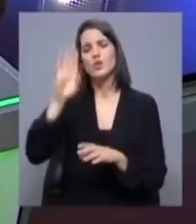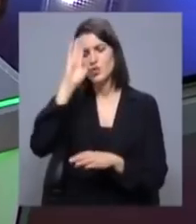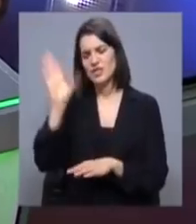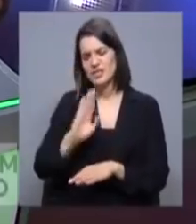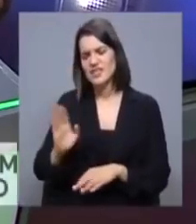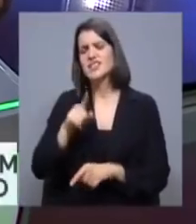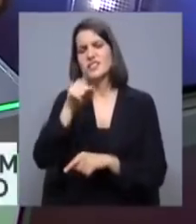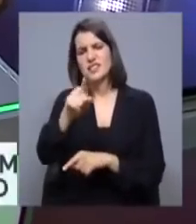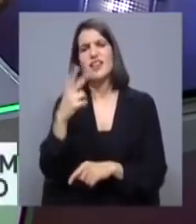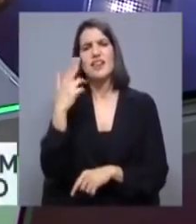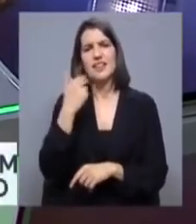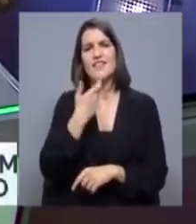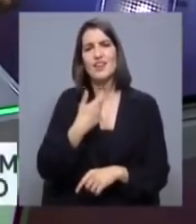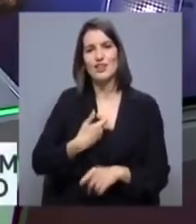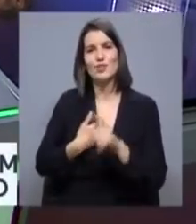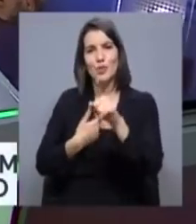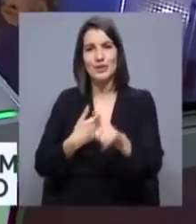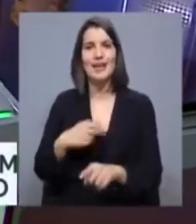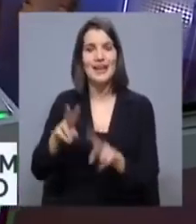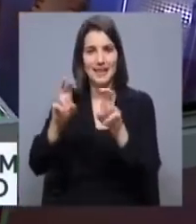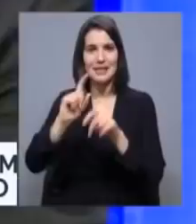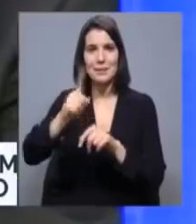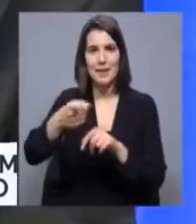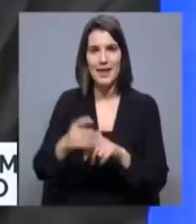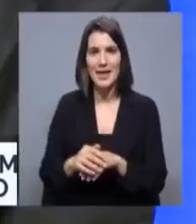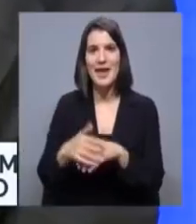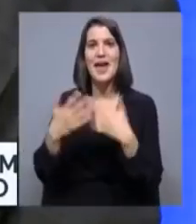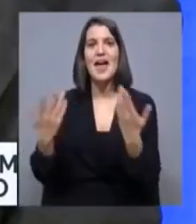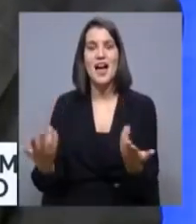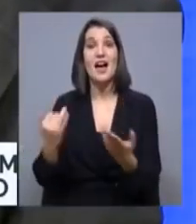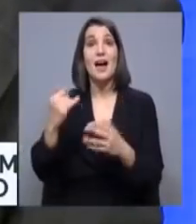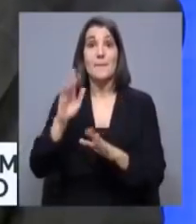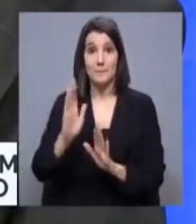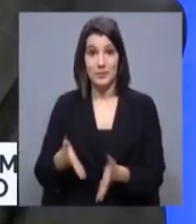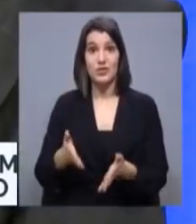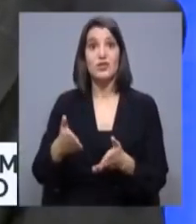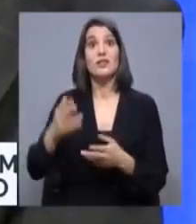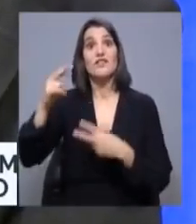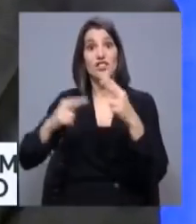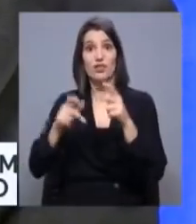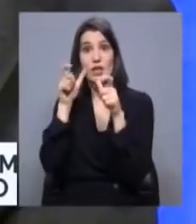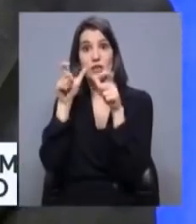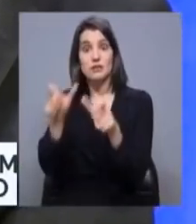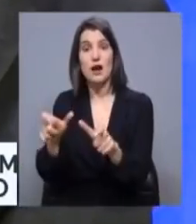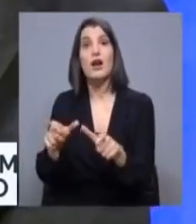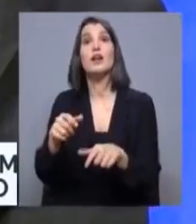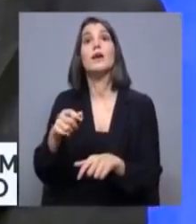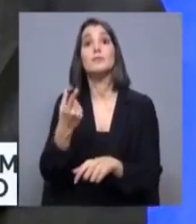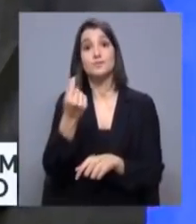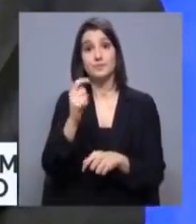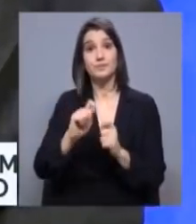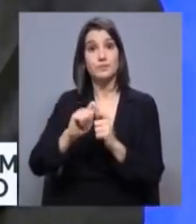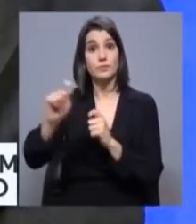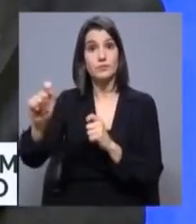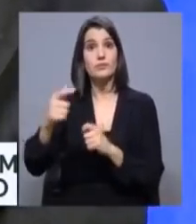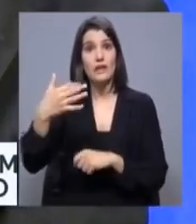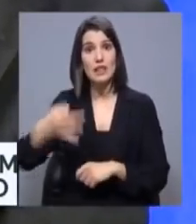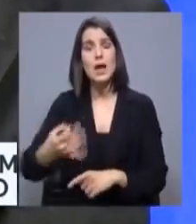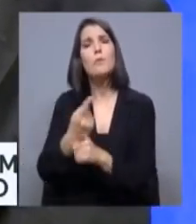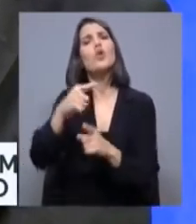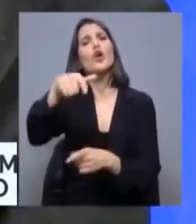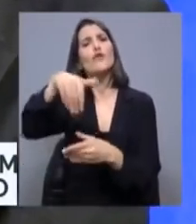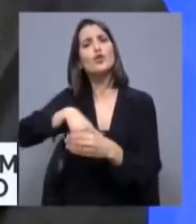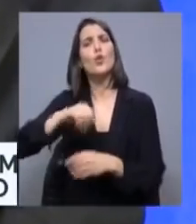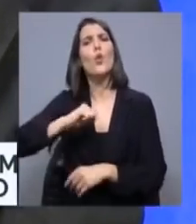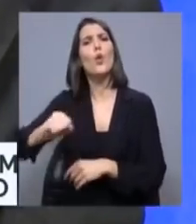estás mas não sei que eu quero quadrante me responder se o tema era é que localizar as realizar aplicação de verbas para a TAP porque é